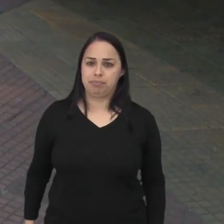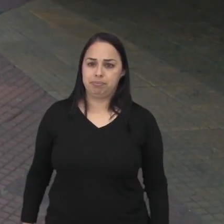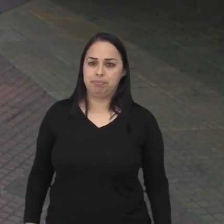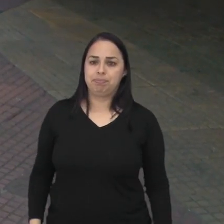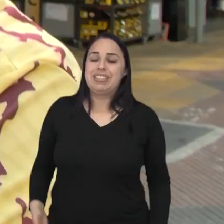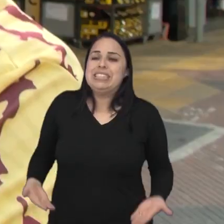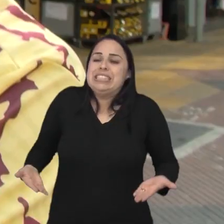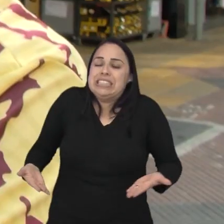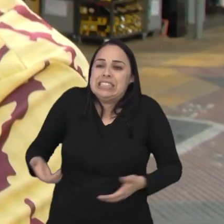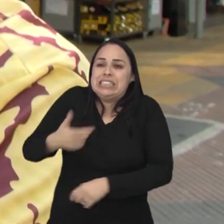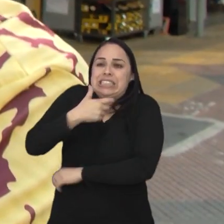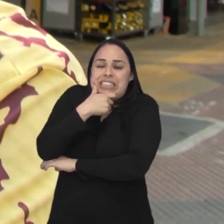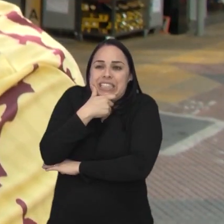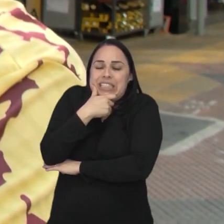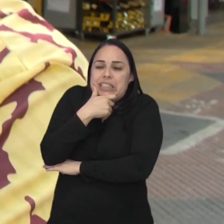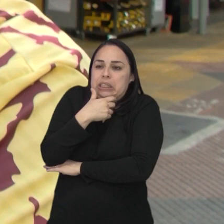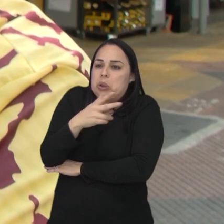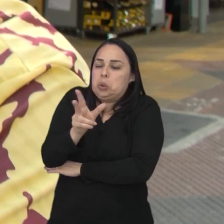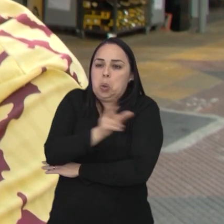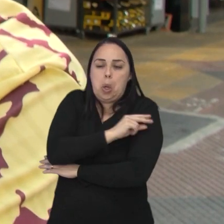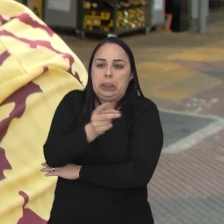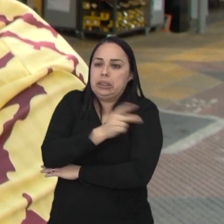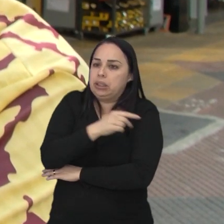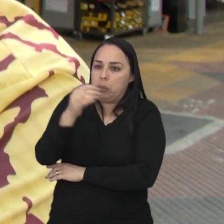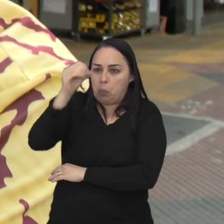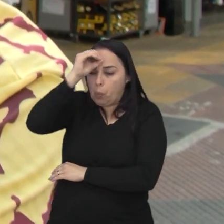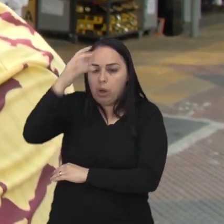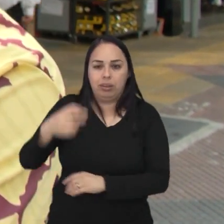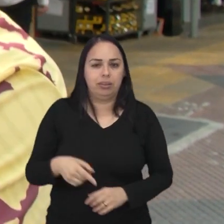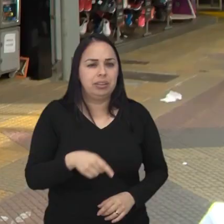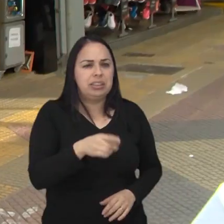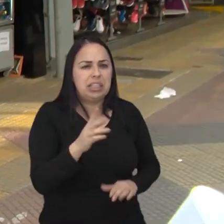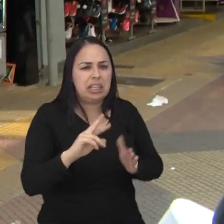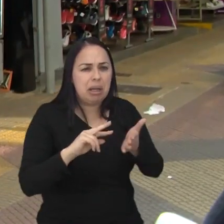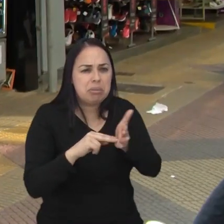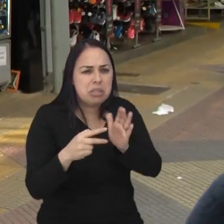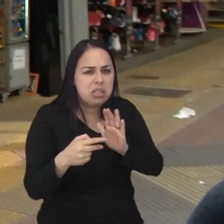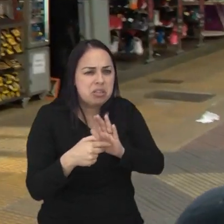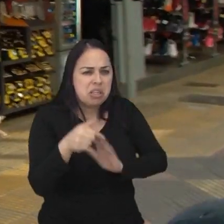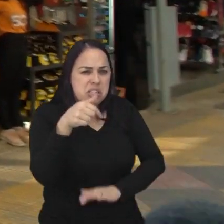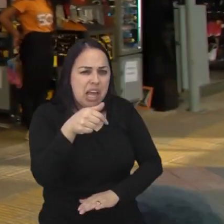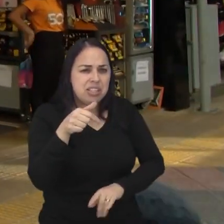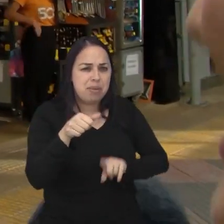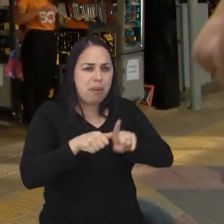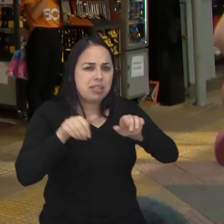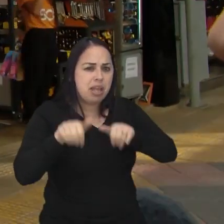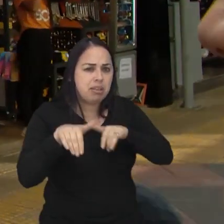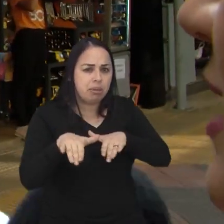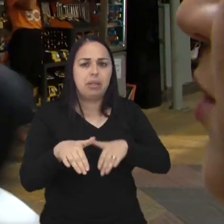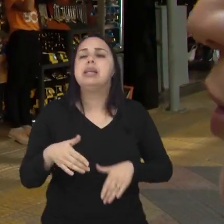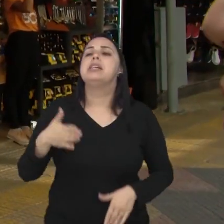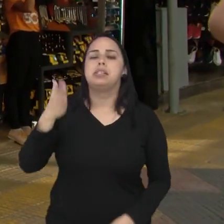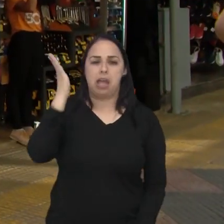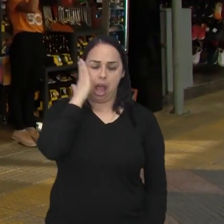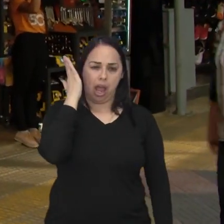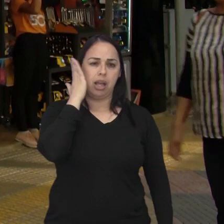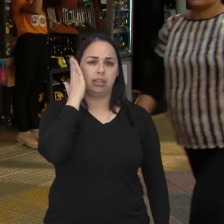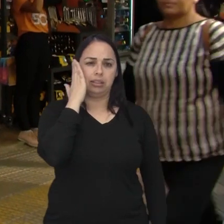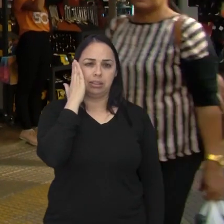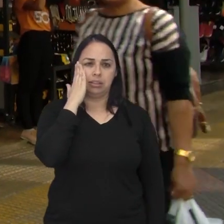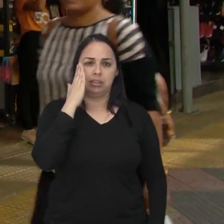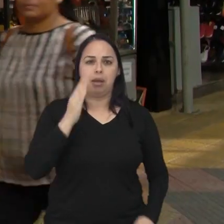o Brasil? Ih, cara, agora você me pegou de verdade. Você sabe o que representa 7 de setembro?